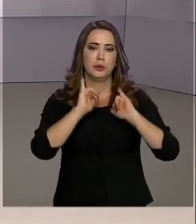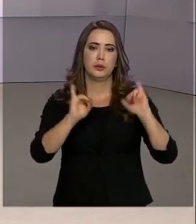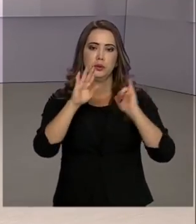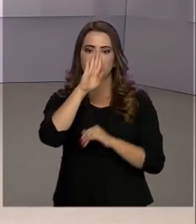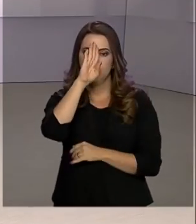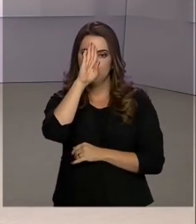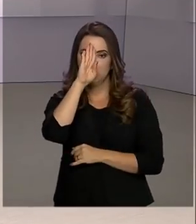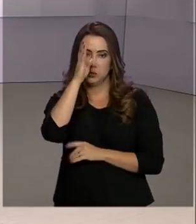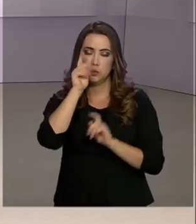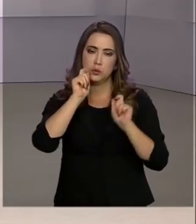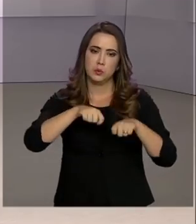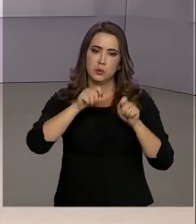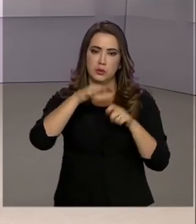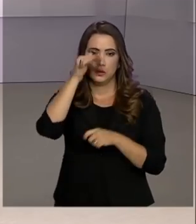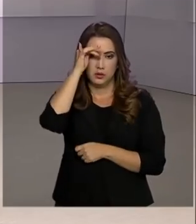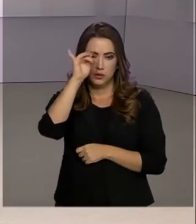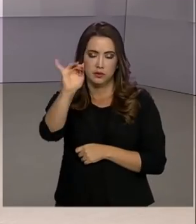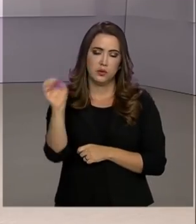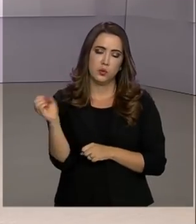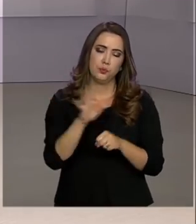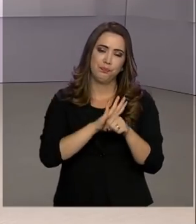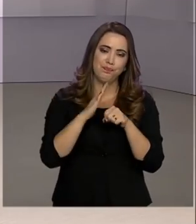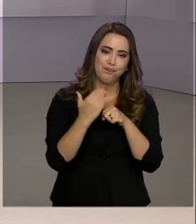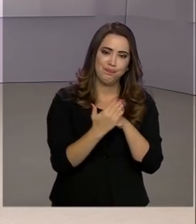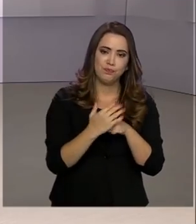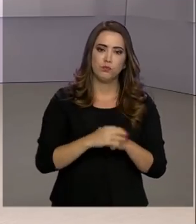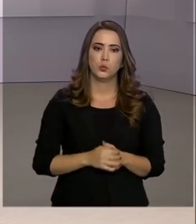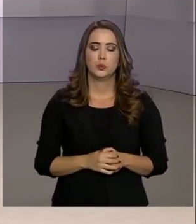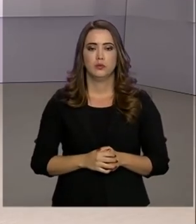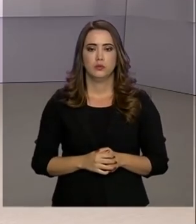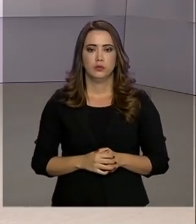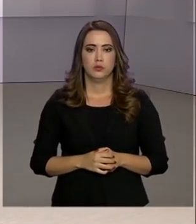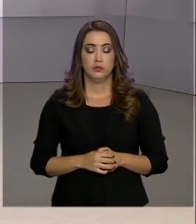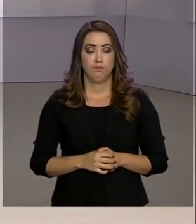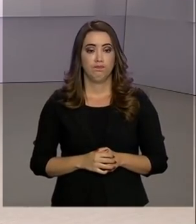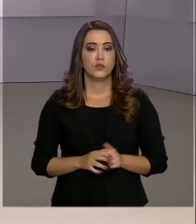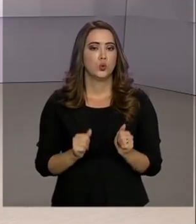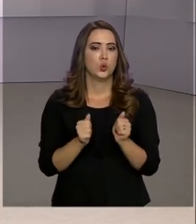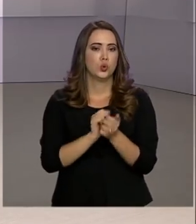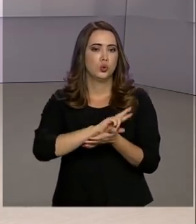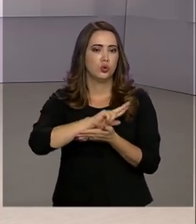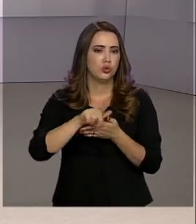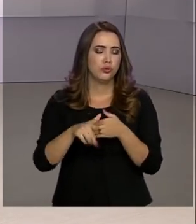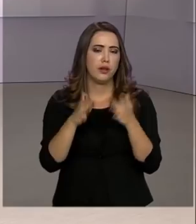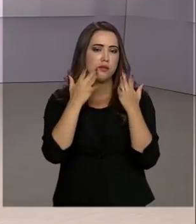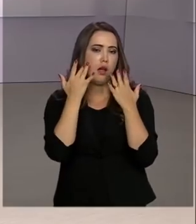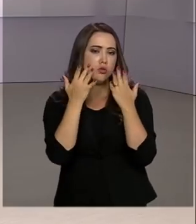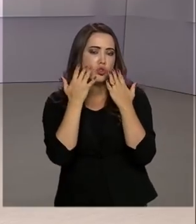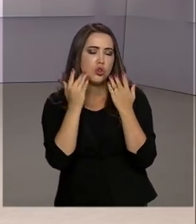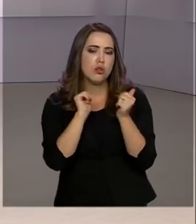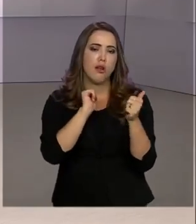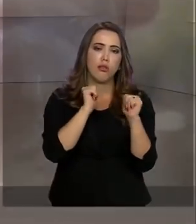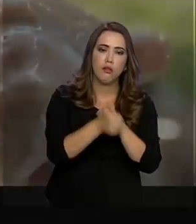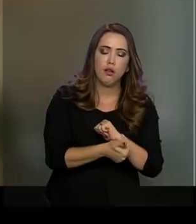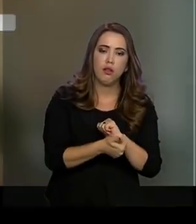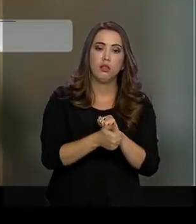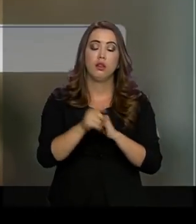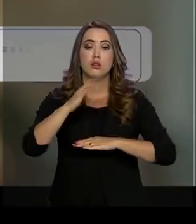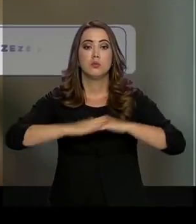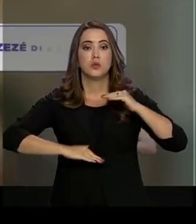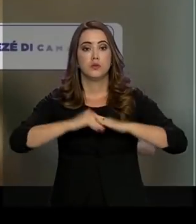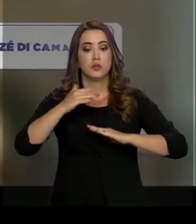com as principais formas de combater o novo coronavírus. Com a participação de vários artistas, atletas e